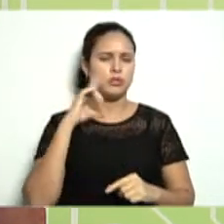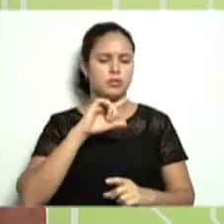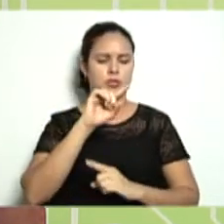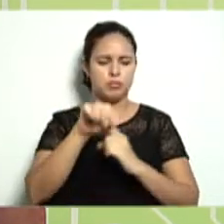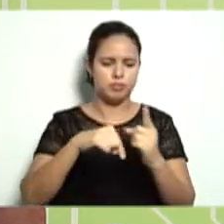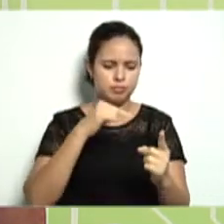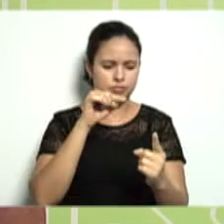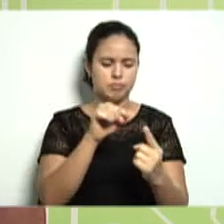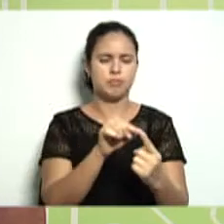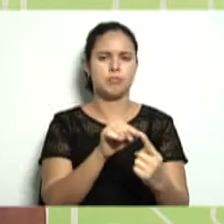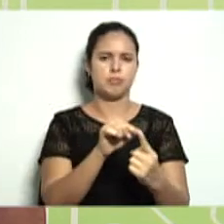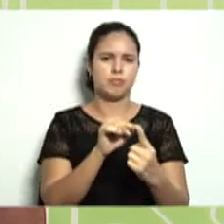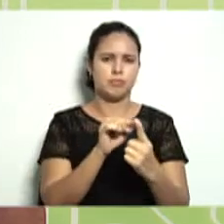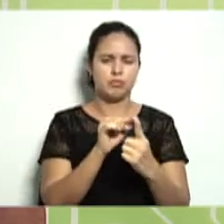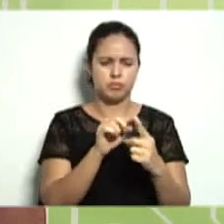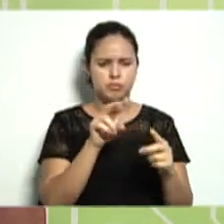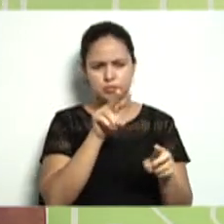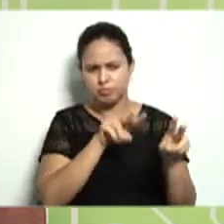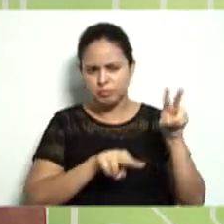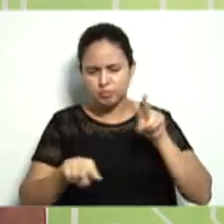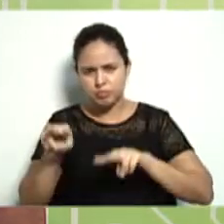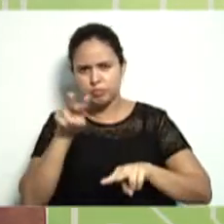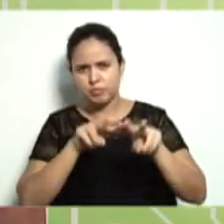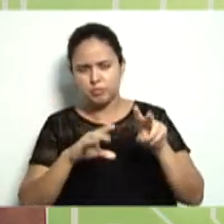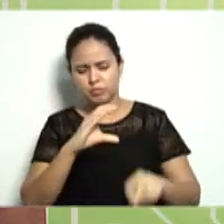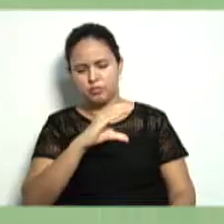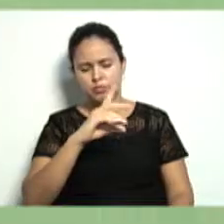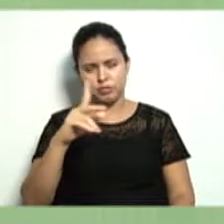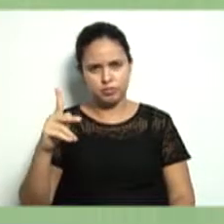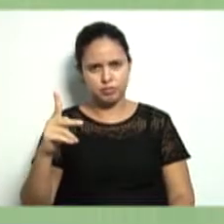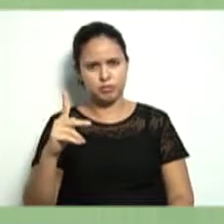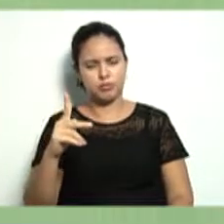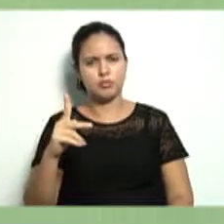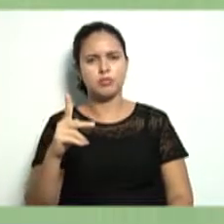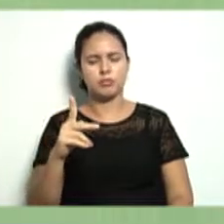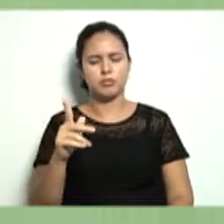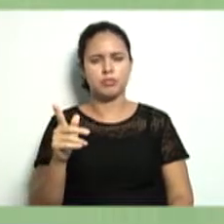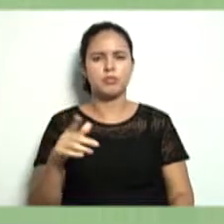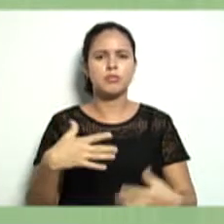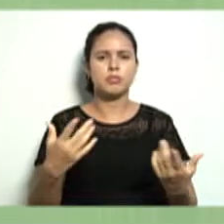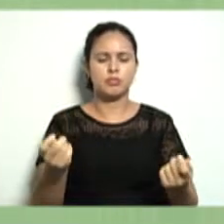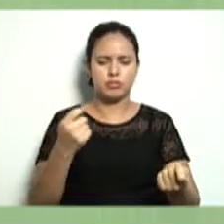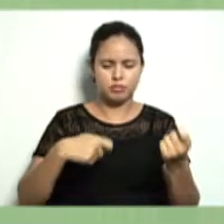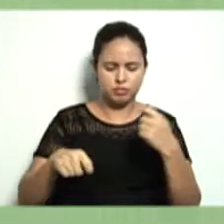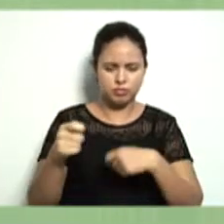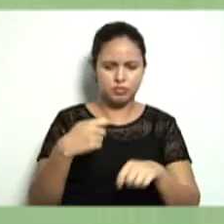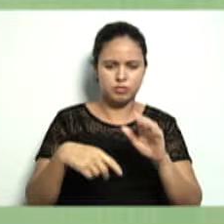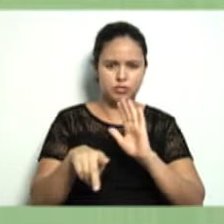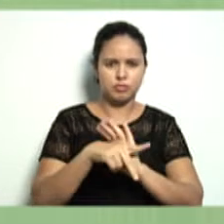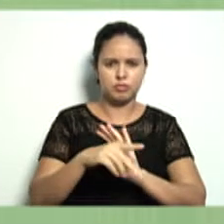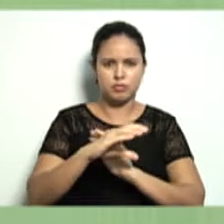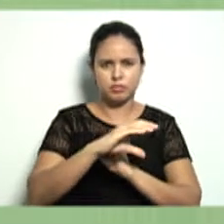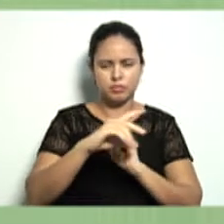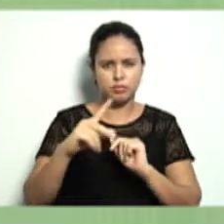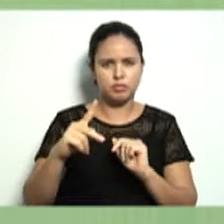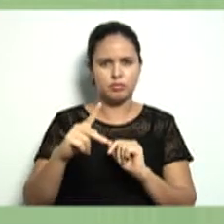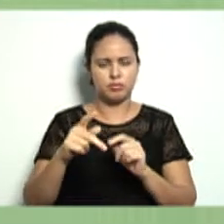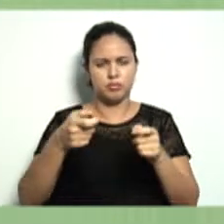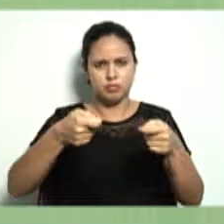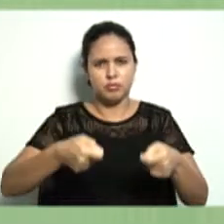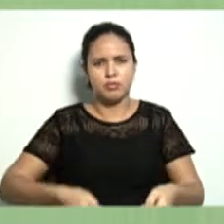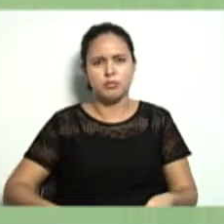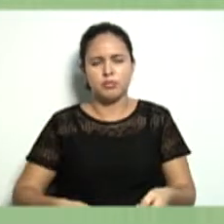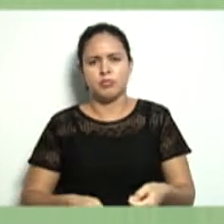mesmos objetivos. Olhando aí para a cooperativa, o empreendimento cooperativista, ele